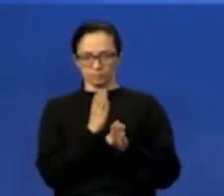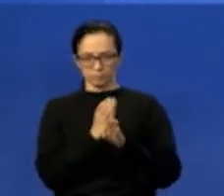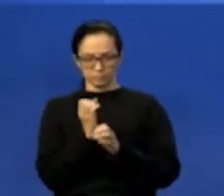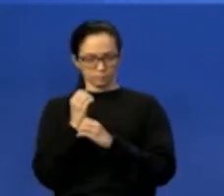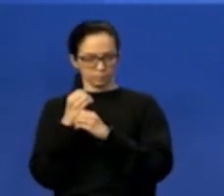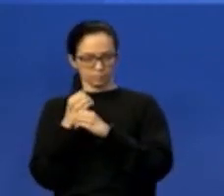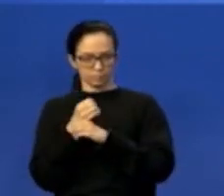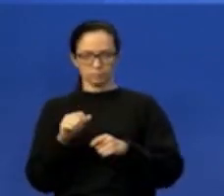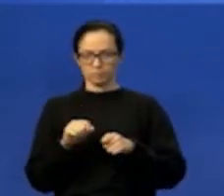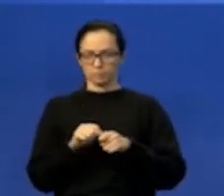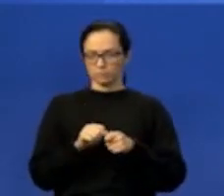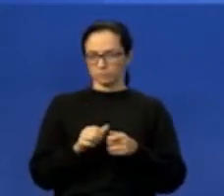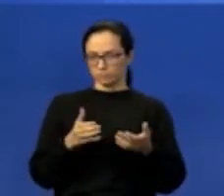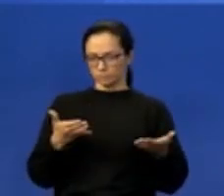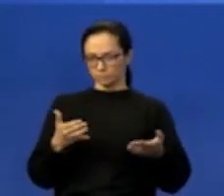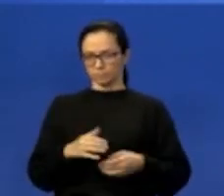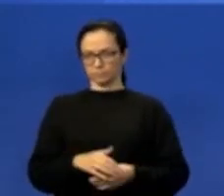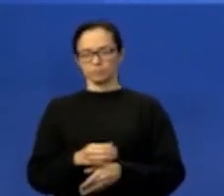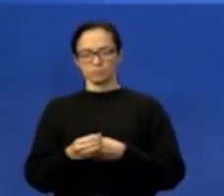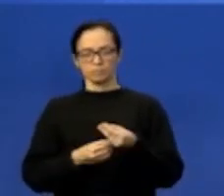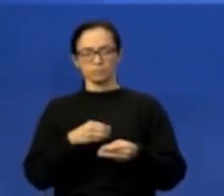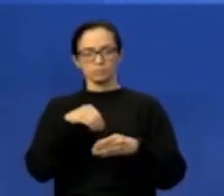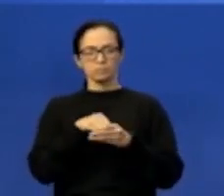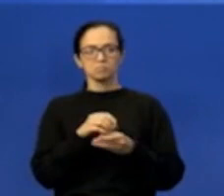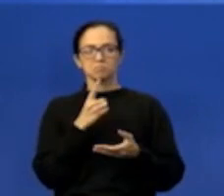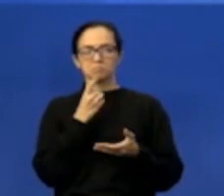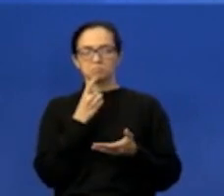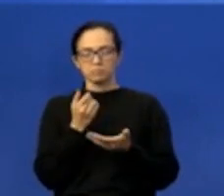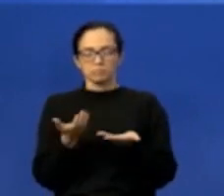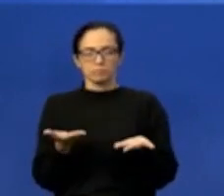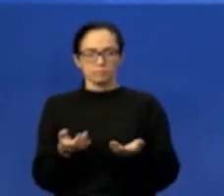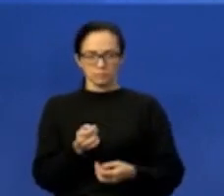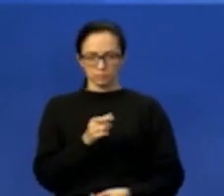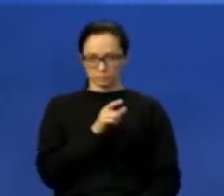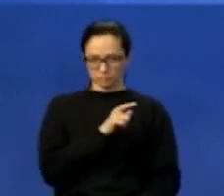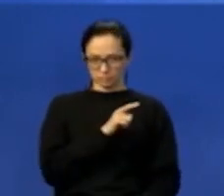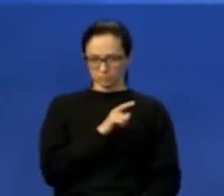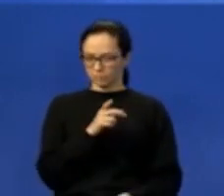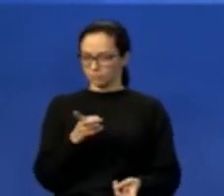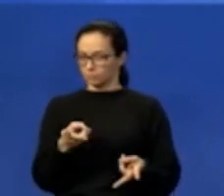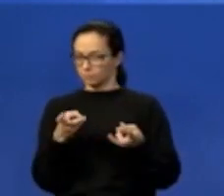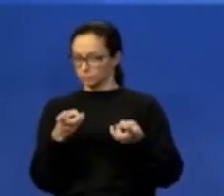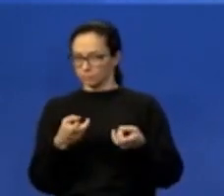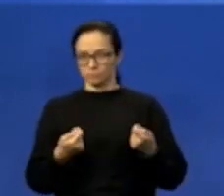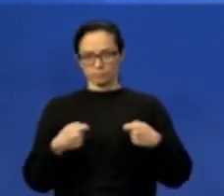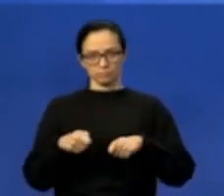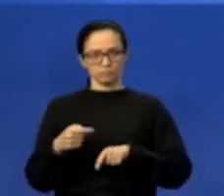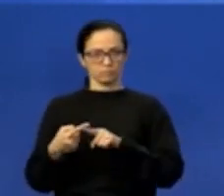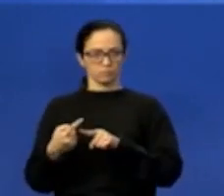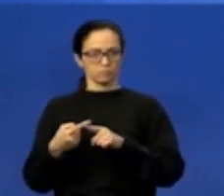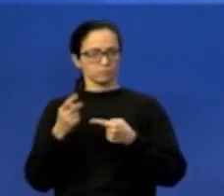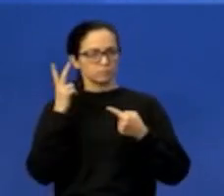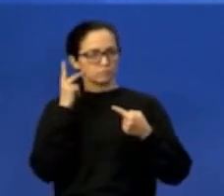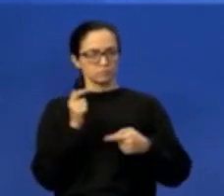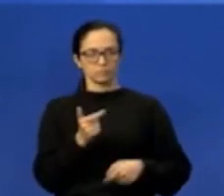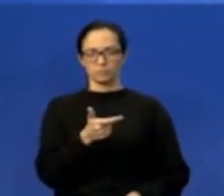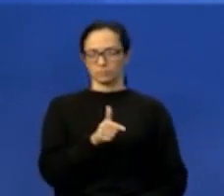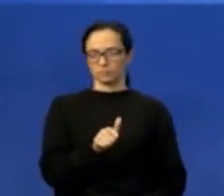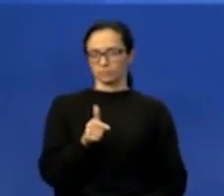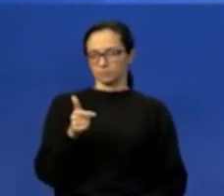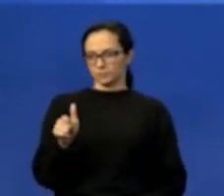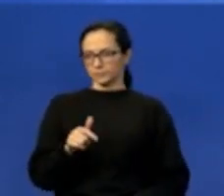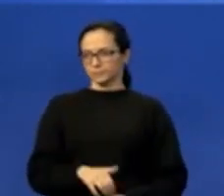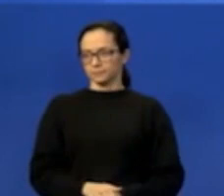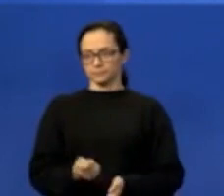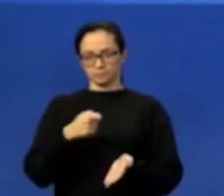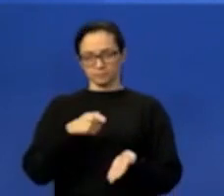exame de urina, por exemplo, a presença de hemácias ou de hemoglobinas que devem, na verdade, estar ausentes. Então, essa alteração diz respeito